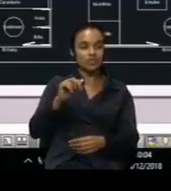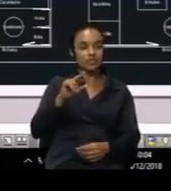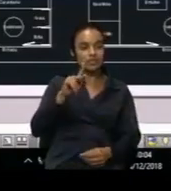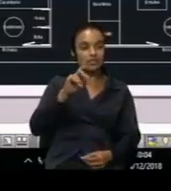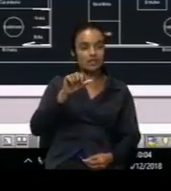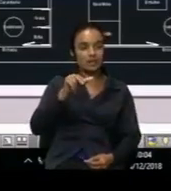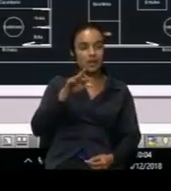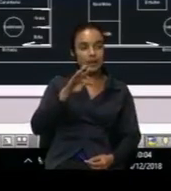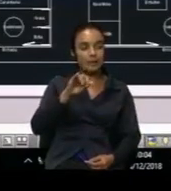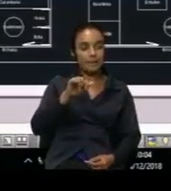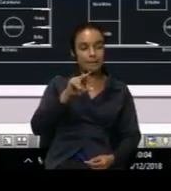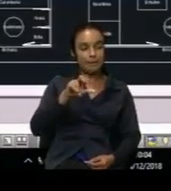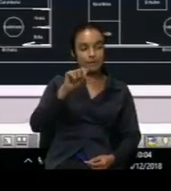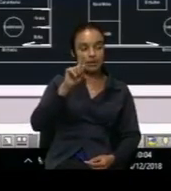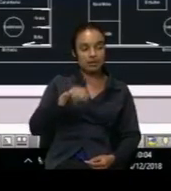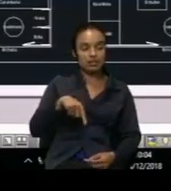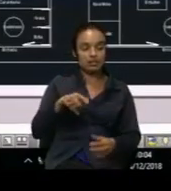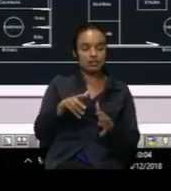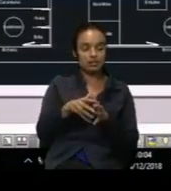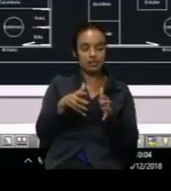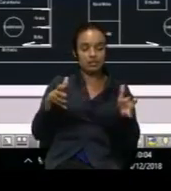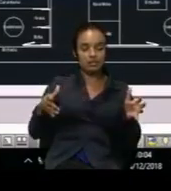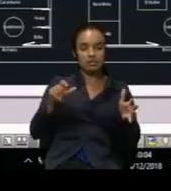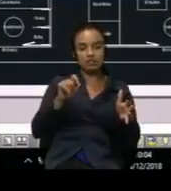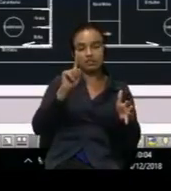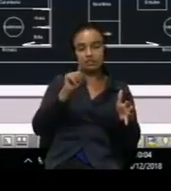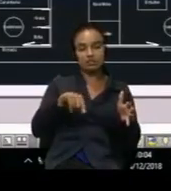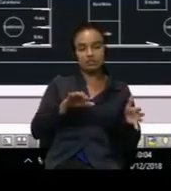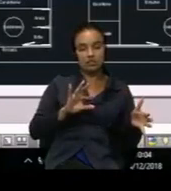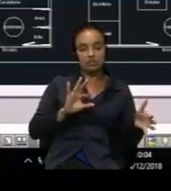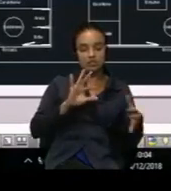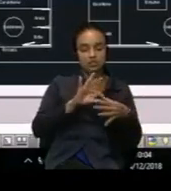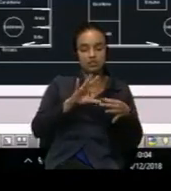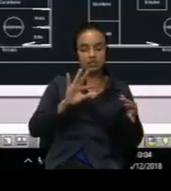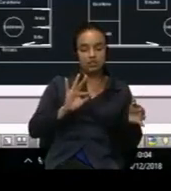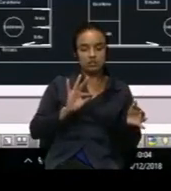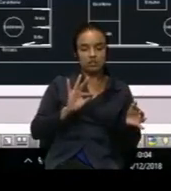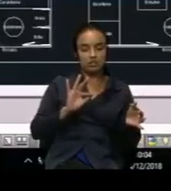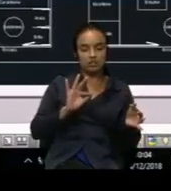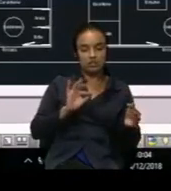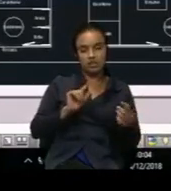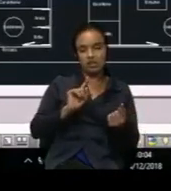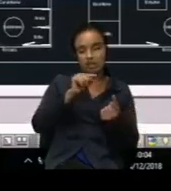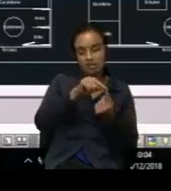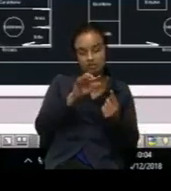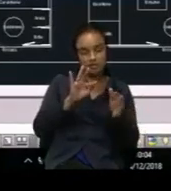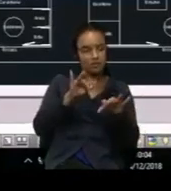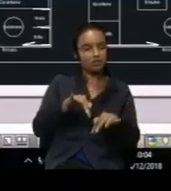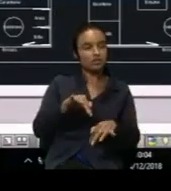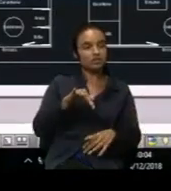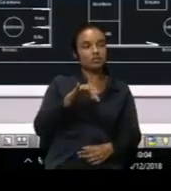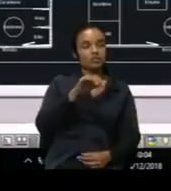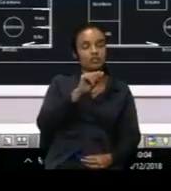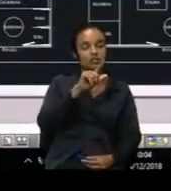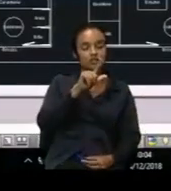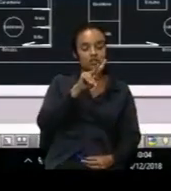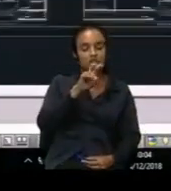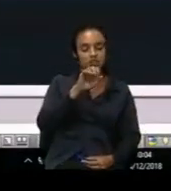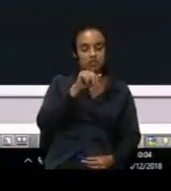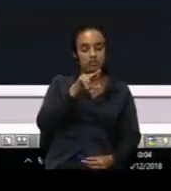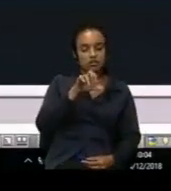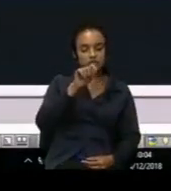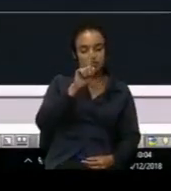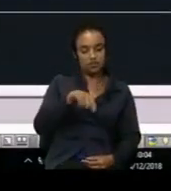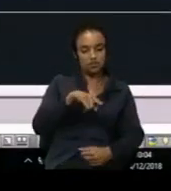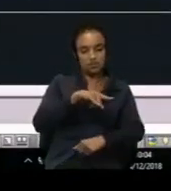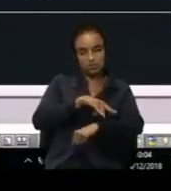grande. Agora, minha necessidade é fazer o fechamento da alvenaria, tá? Instalação sanitária mantive, refeitório passei aqui para